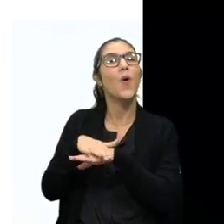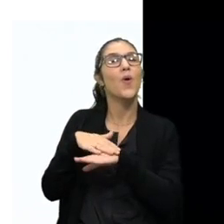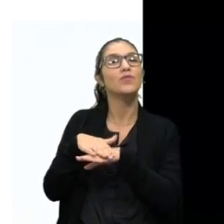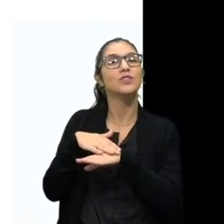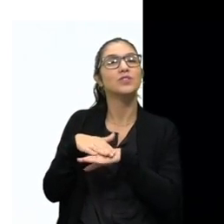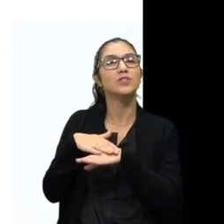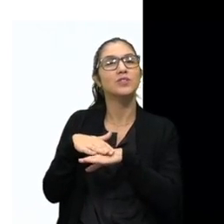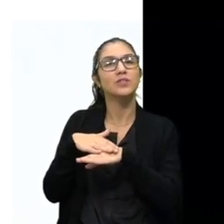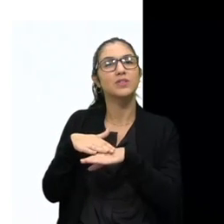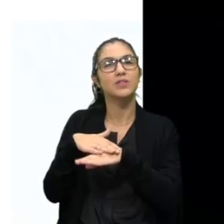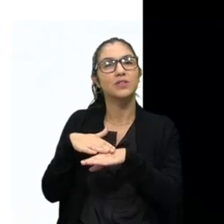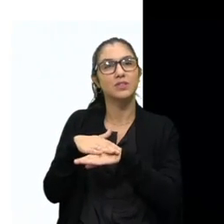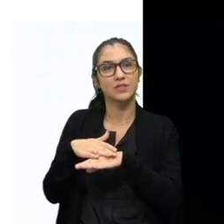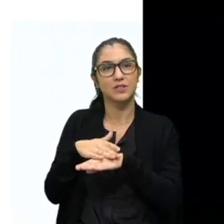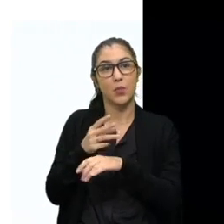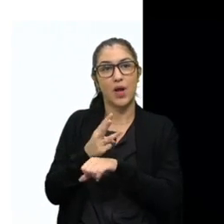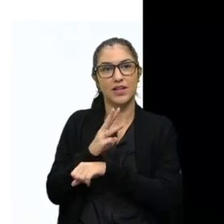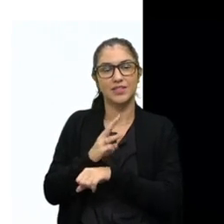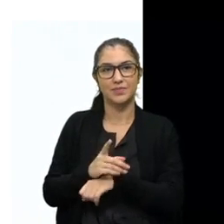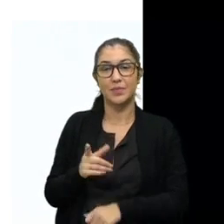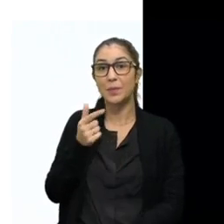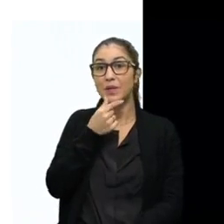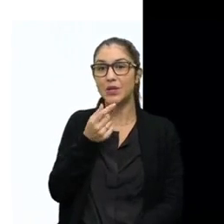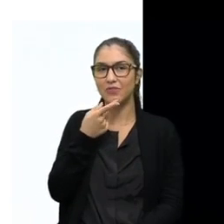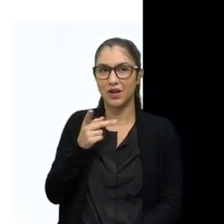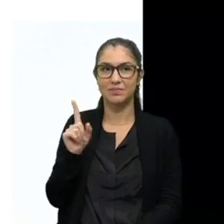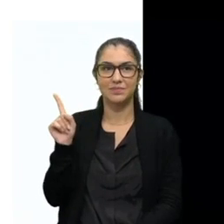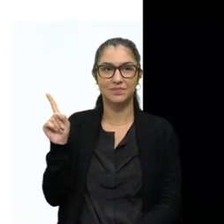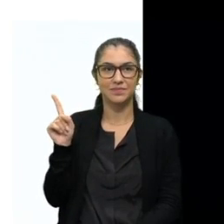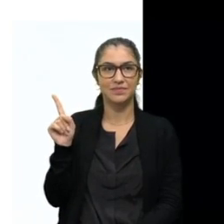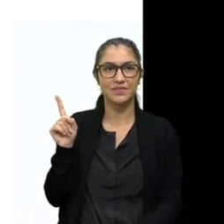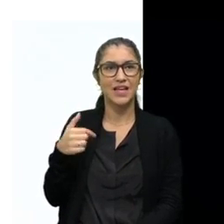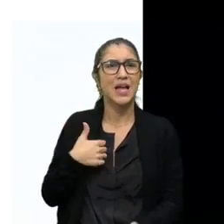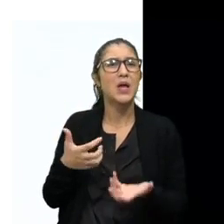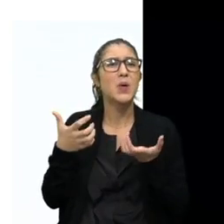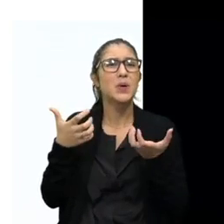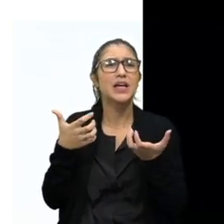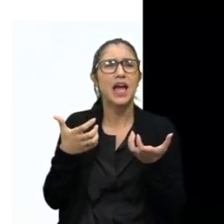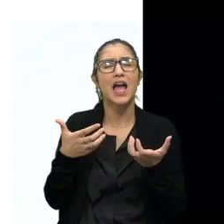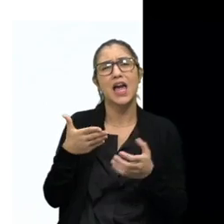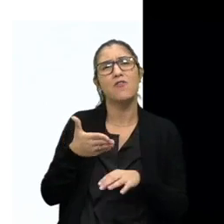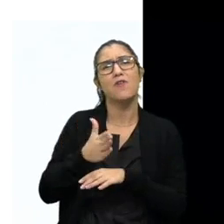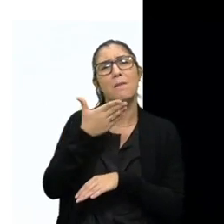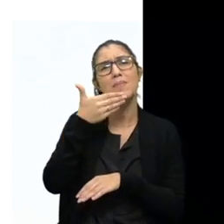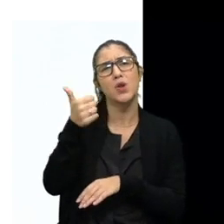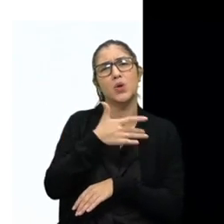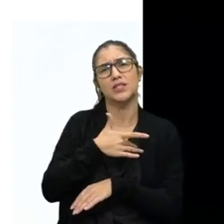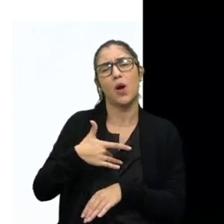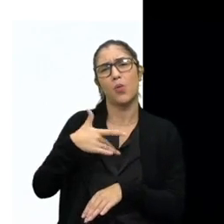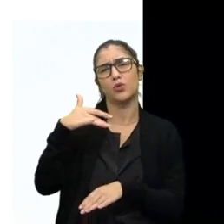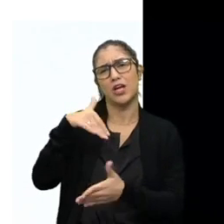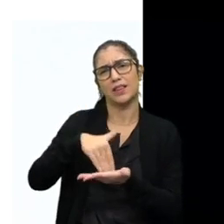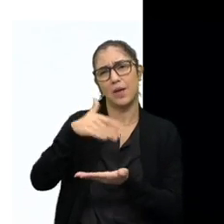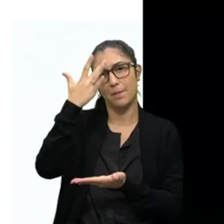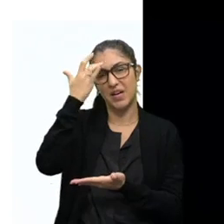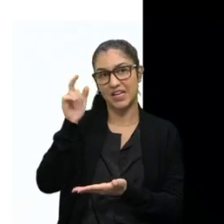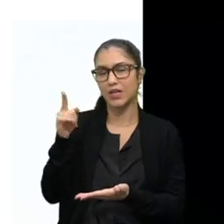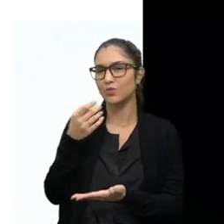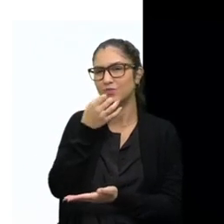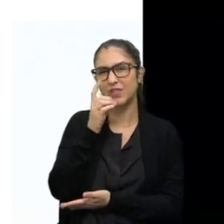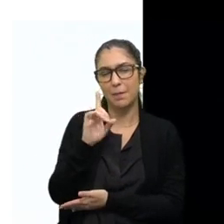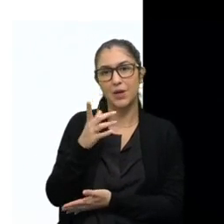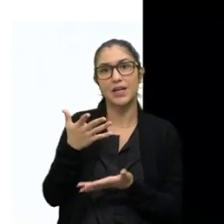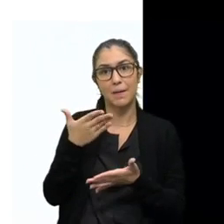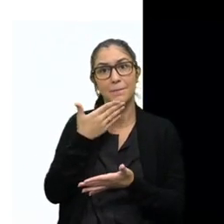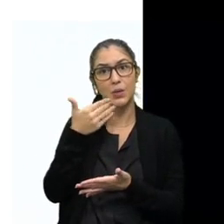conversando no WhatsApp. O menino fala assim, quero, vai melhor, saúde até amanhã. Então, ele não está muito bem,